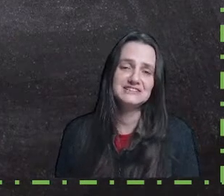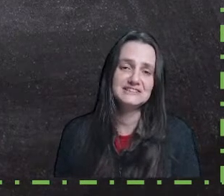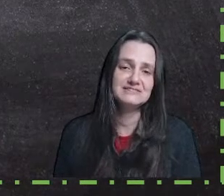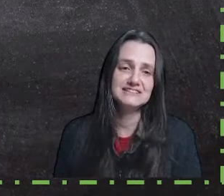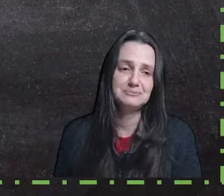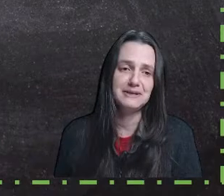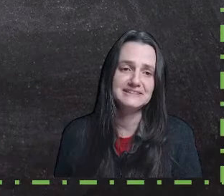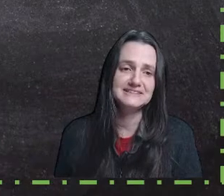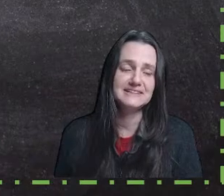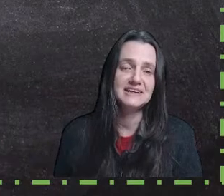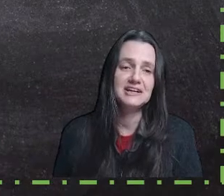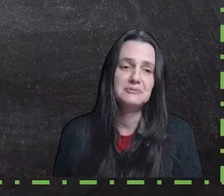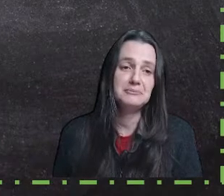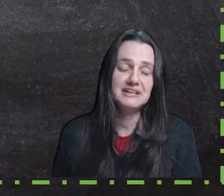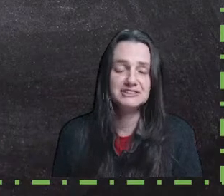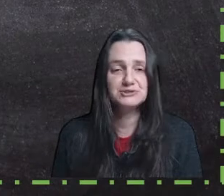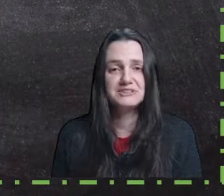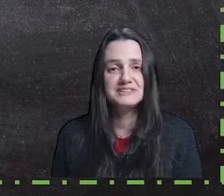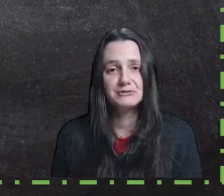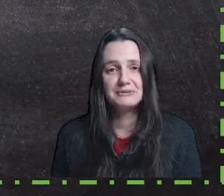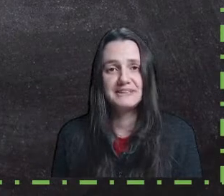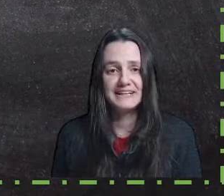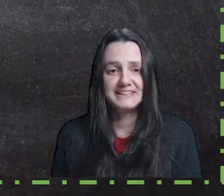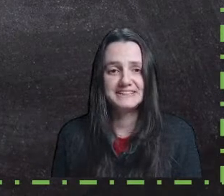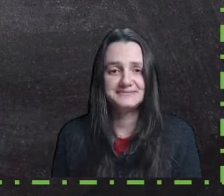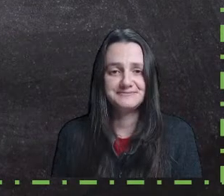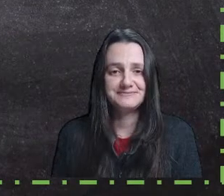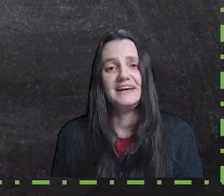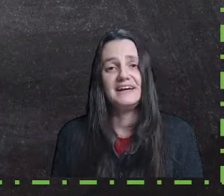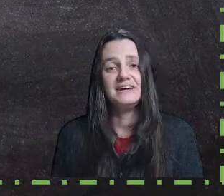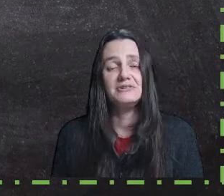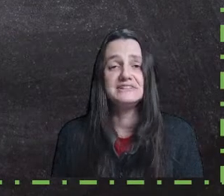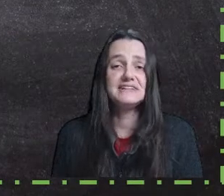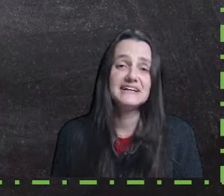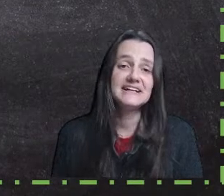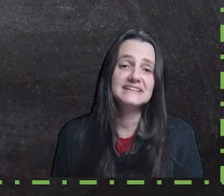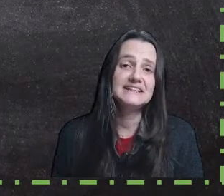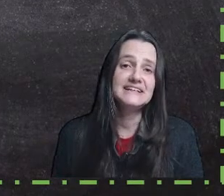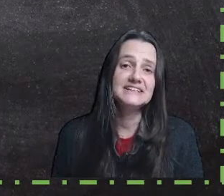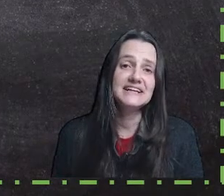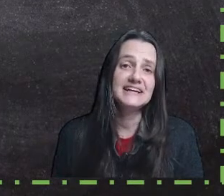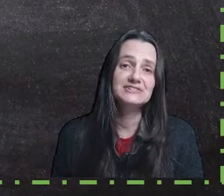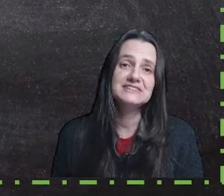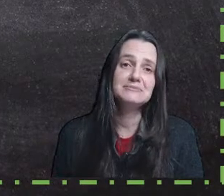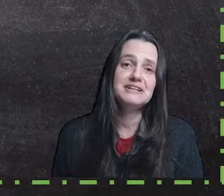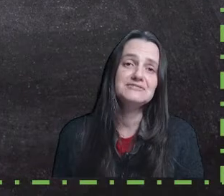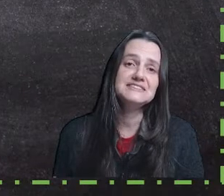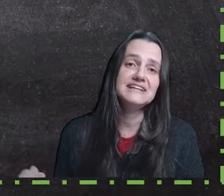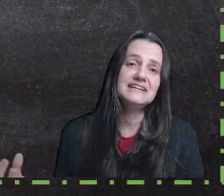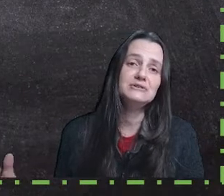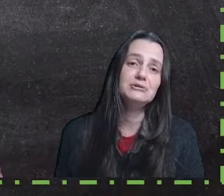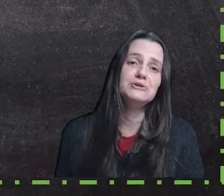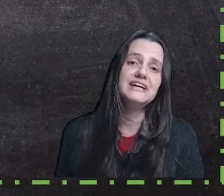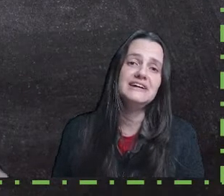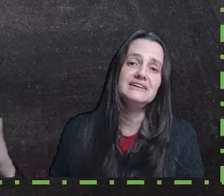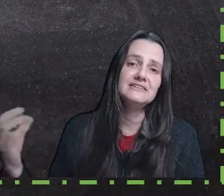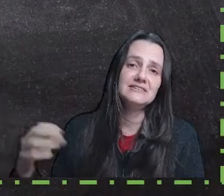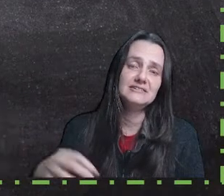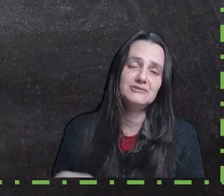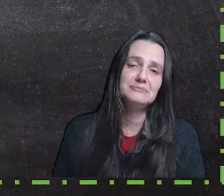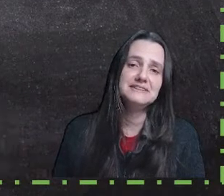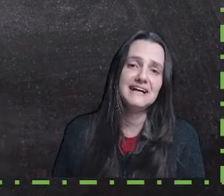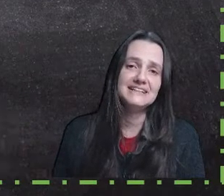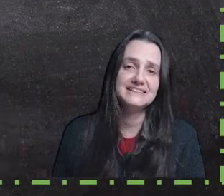acontece essa extinção das espécies? Primeiro, a destruição do habitat. Outra característica é justamente você